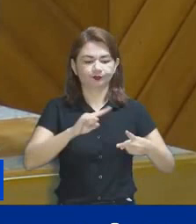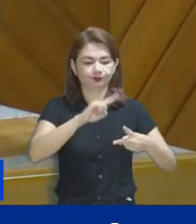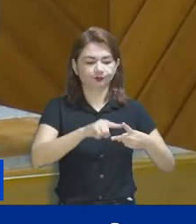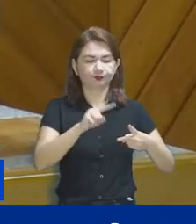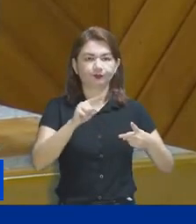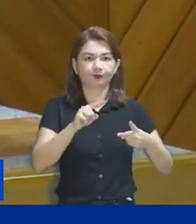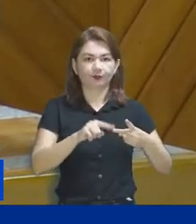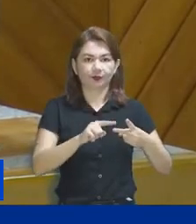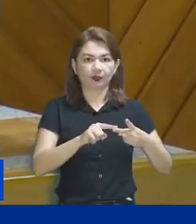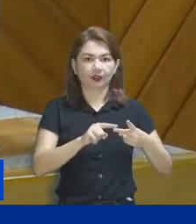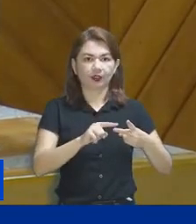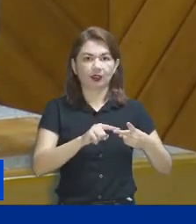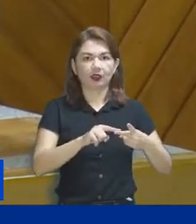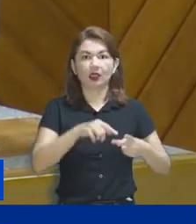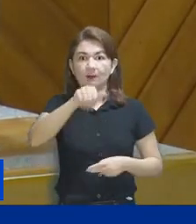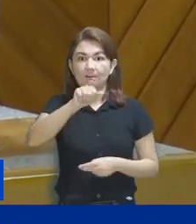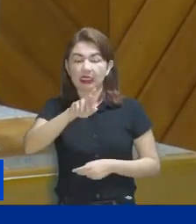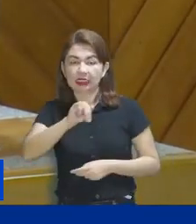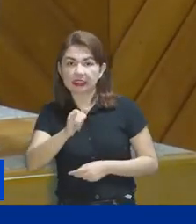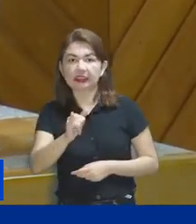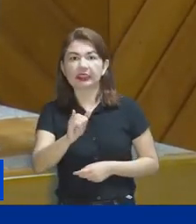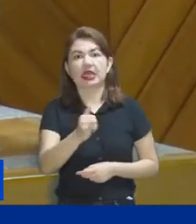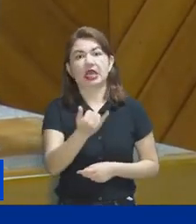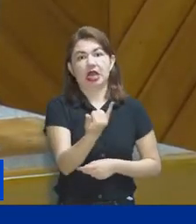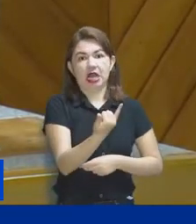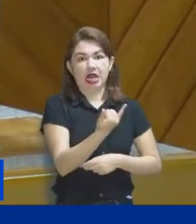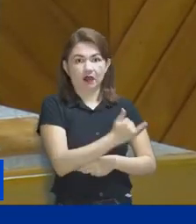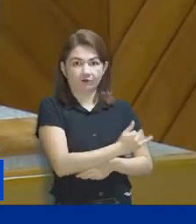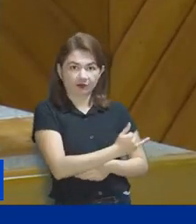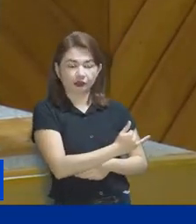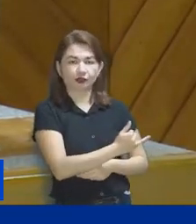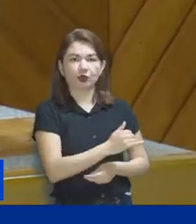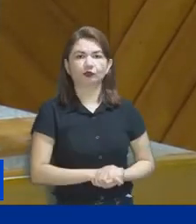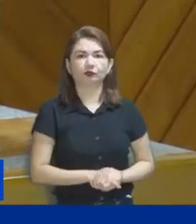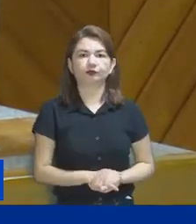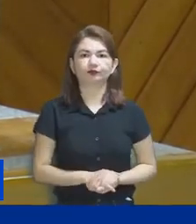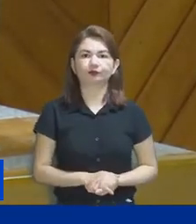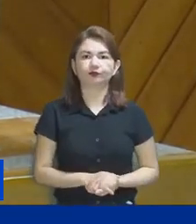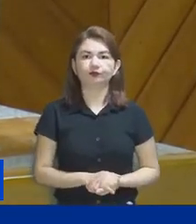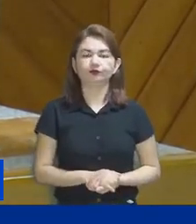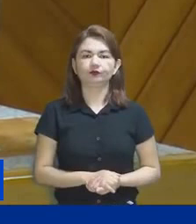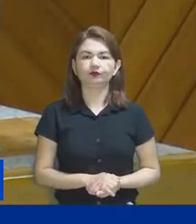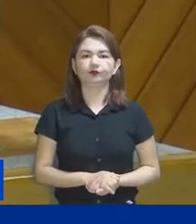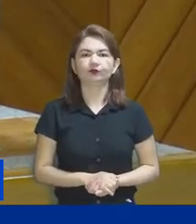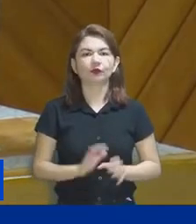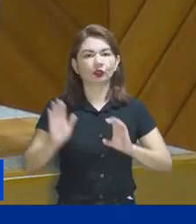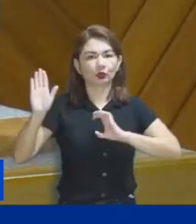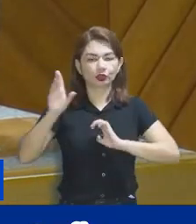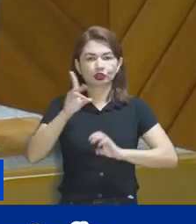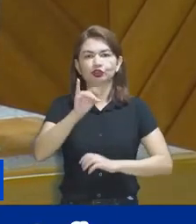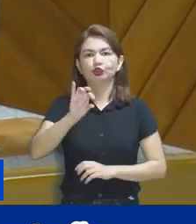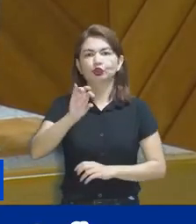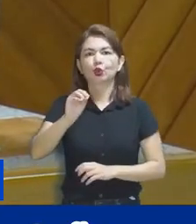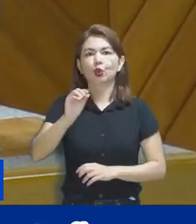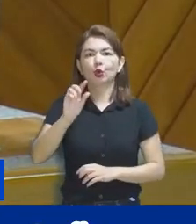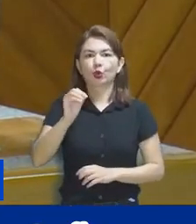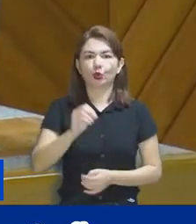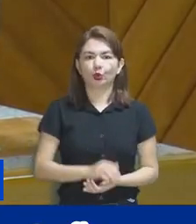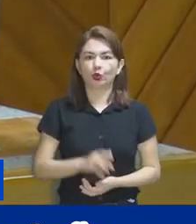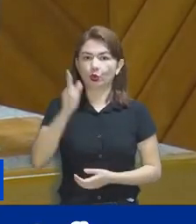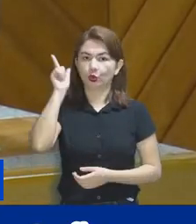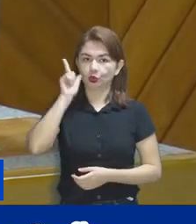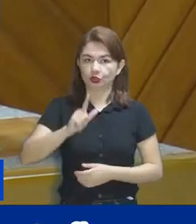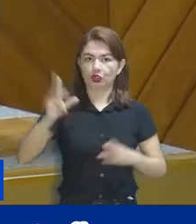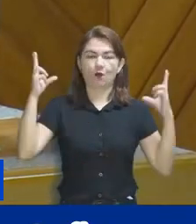a avisou e que o representado investigado Diogo Sênior providenciaria